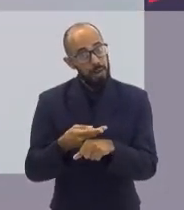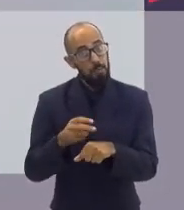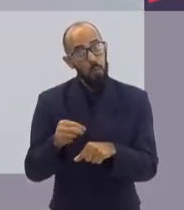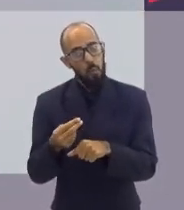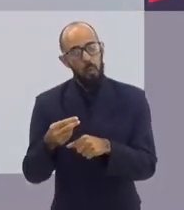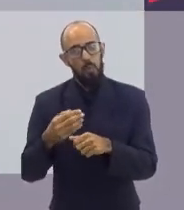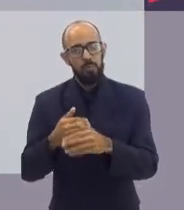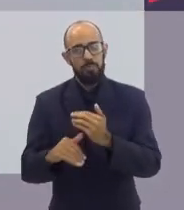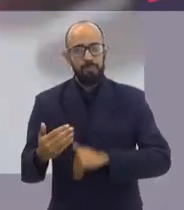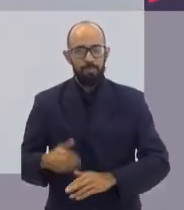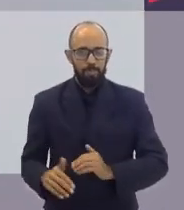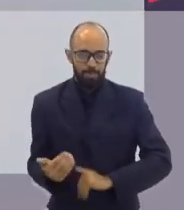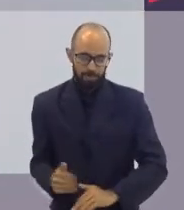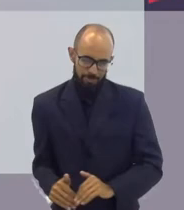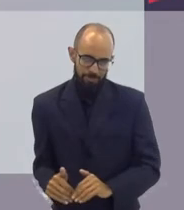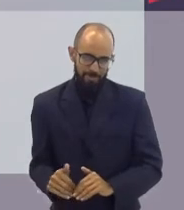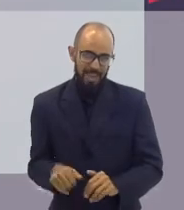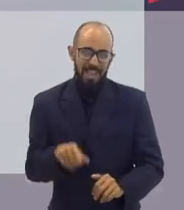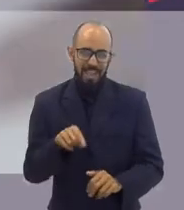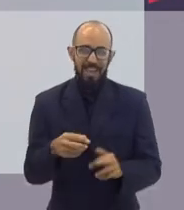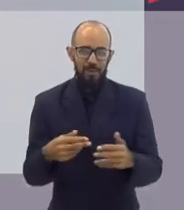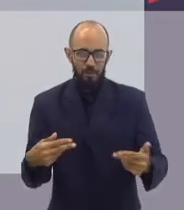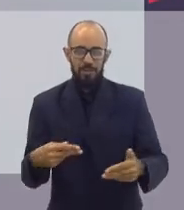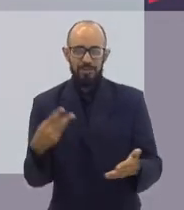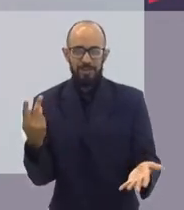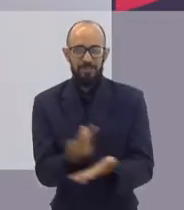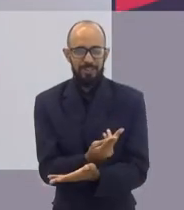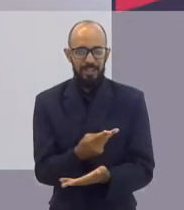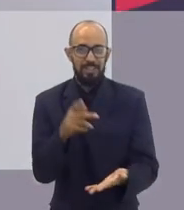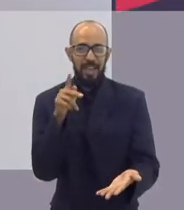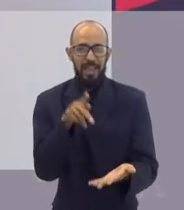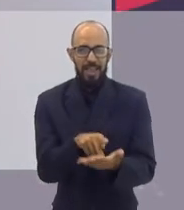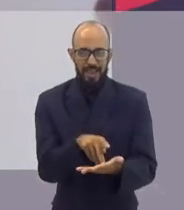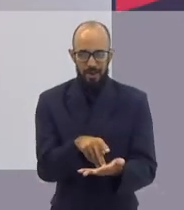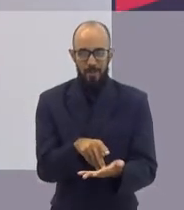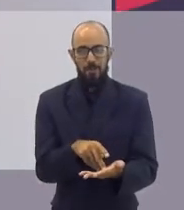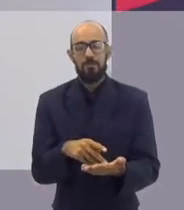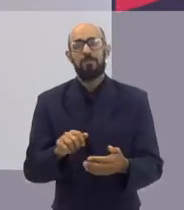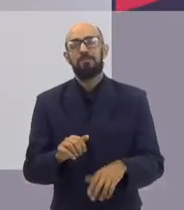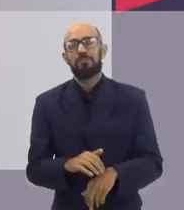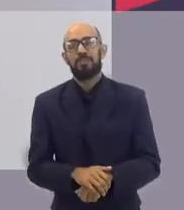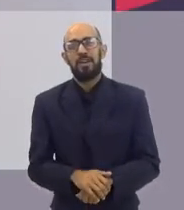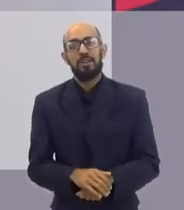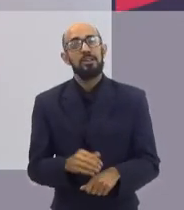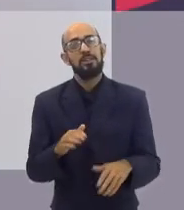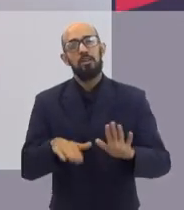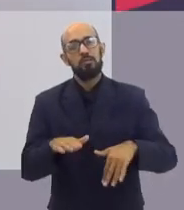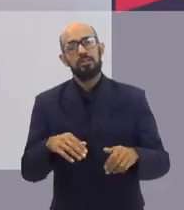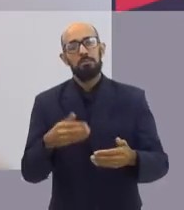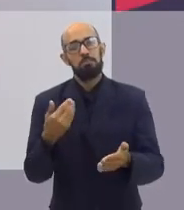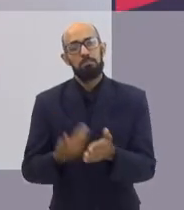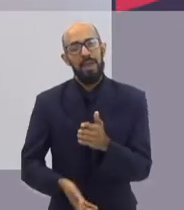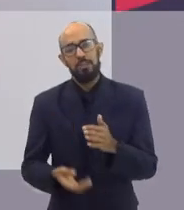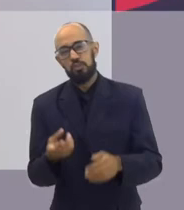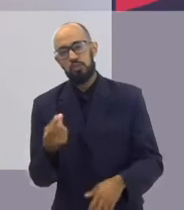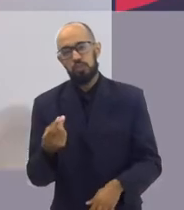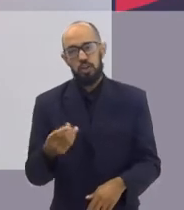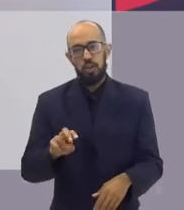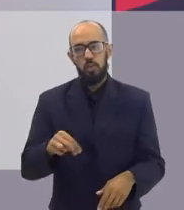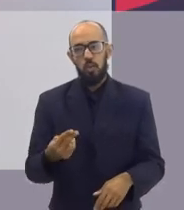situações reais, né? Mimetiza as coisas da vida real. Tá? Tem uma explicação, então você vai perder dinheiro, vai